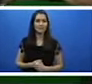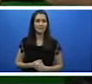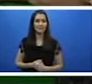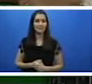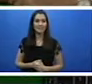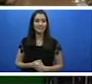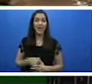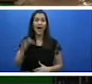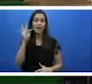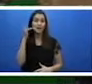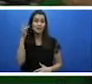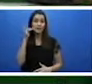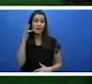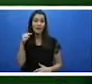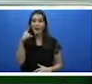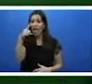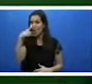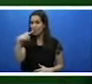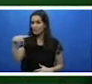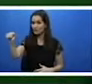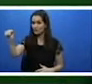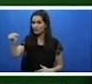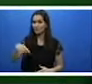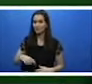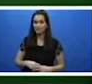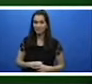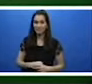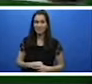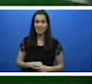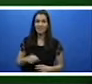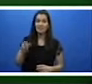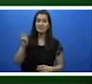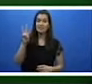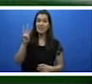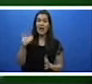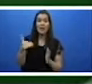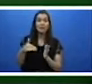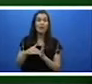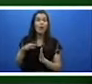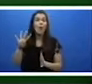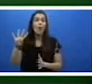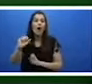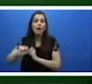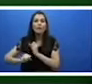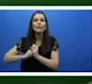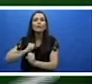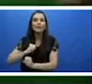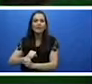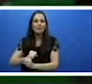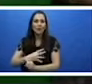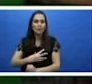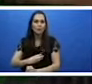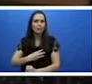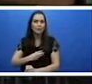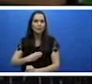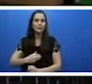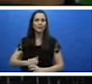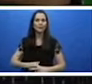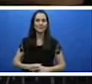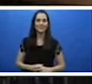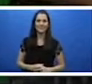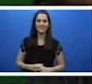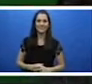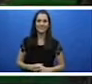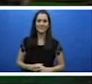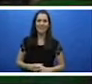fêmea do elefante, de 3 a 4 anos. Qual espécie